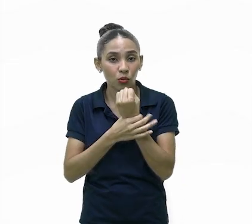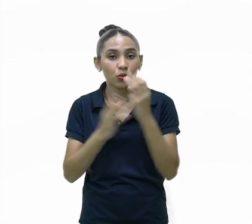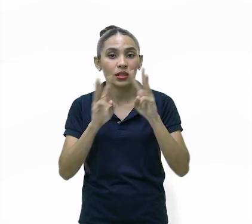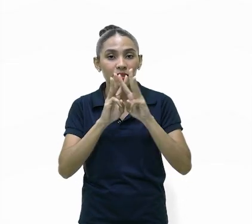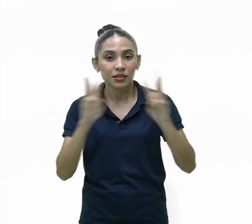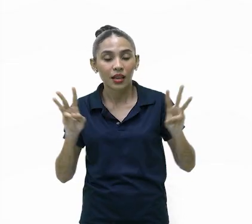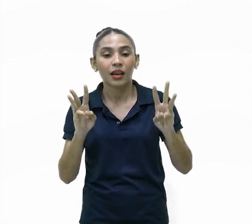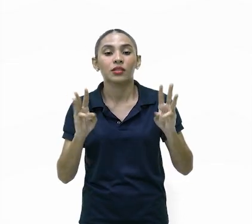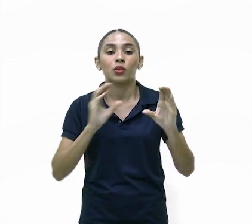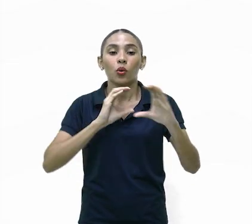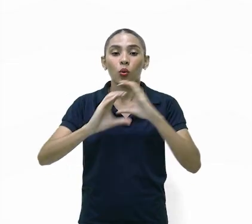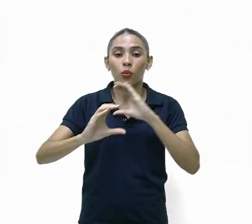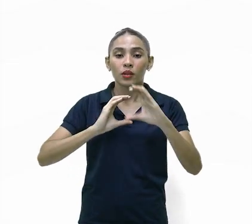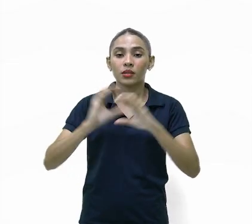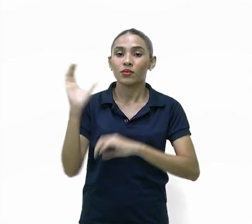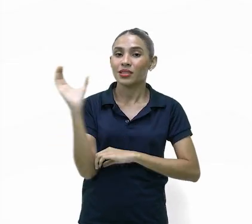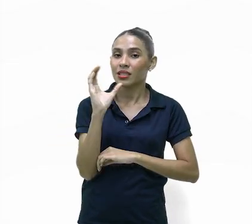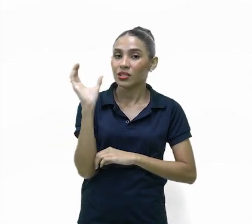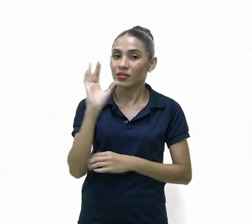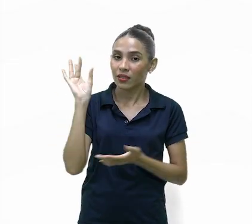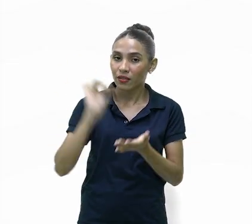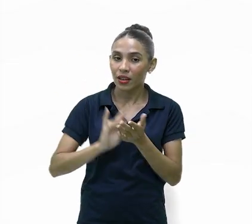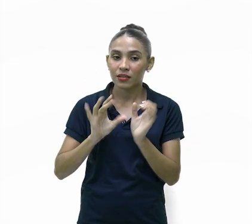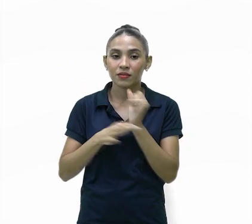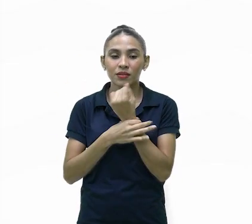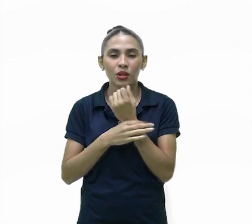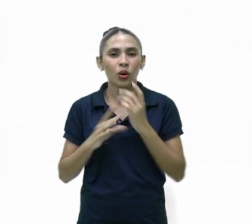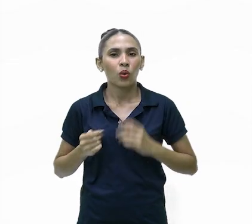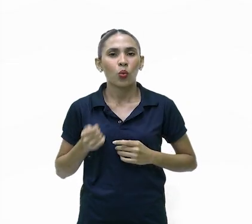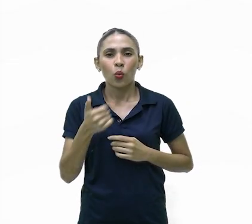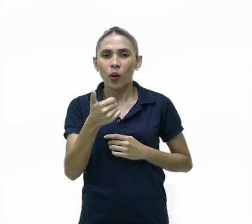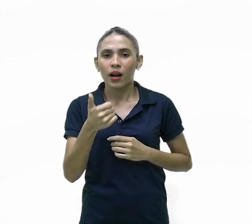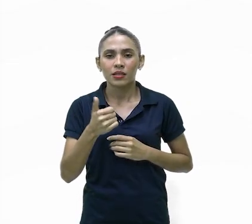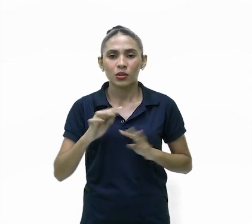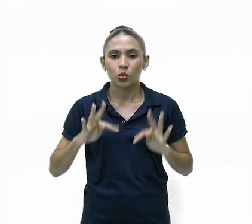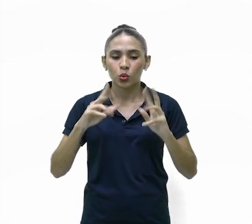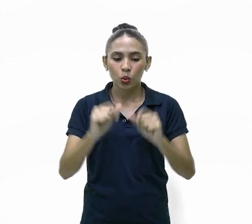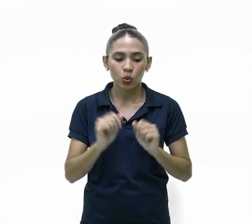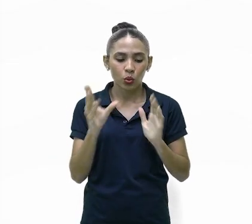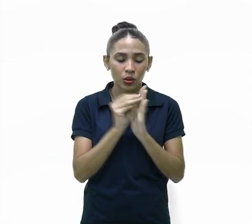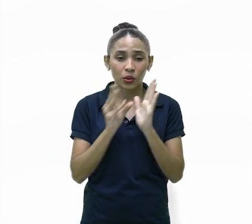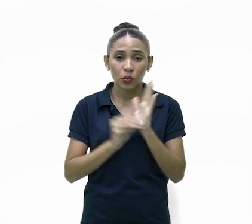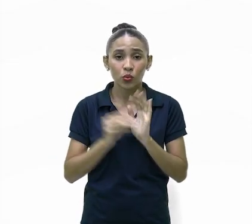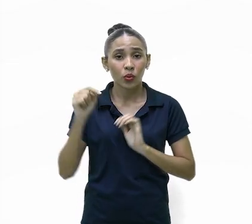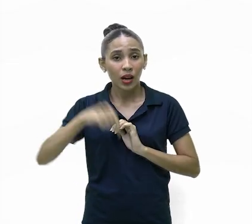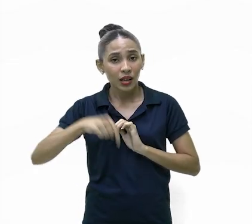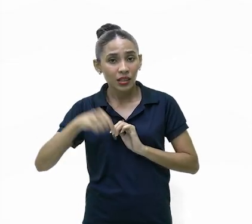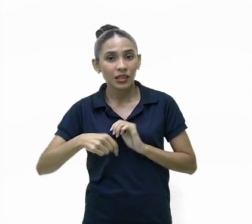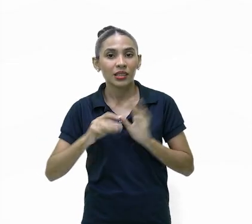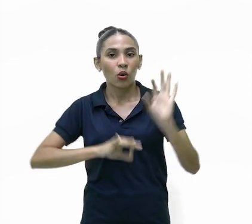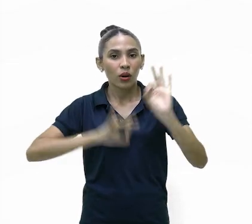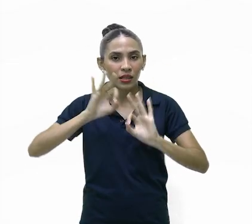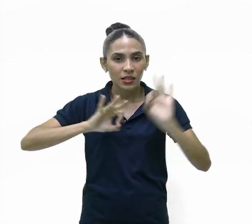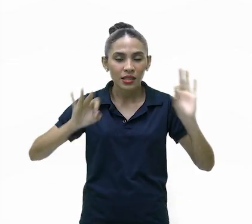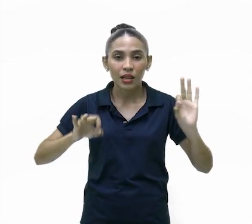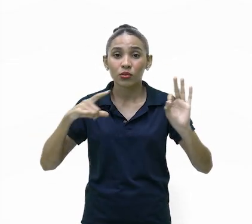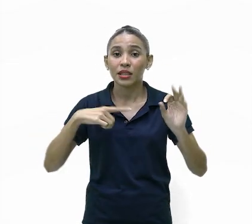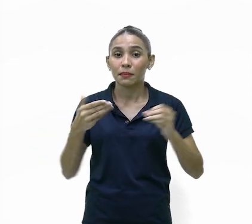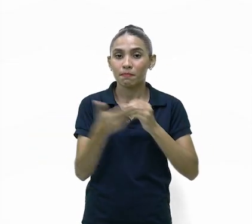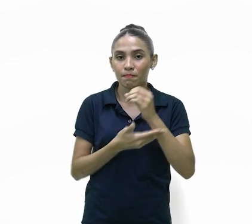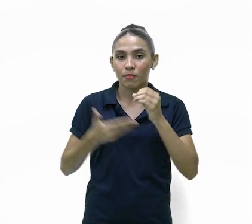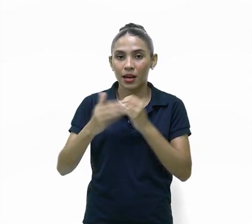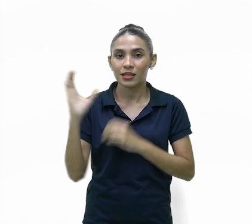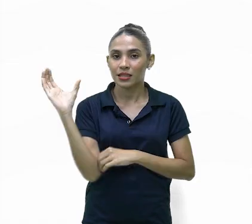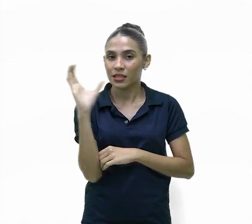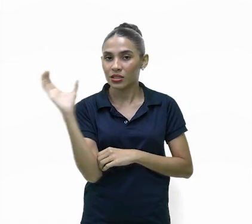fidedignas, comunicação científica eficaz, quase todo, aliás, todo o conteúdo aqui, por exemplo, que a gente faz, ele está baseado